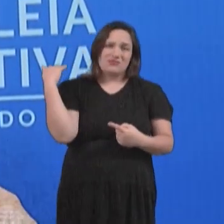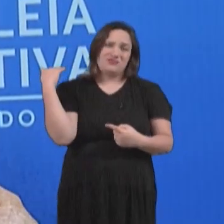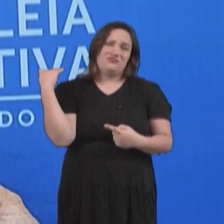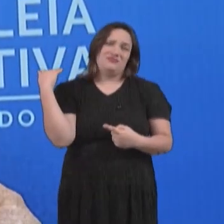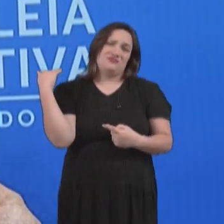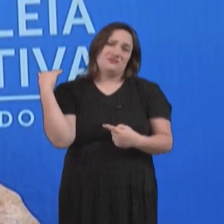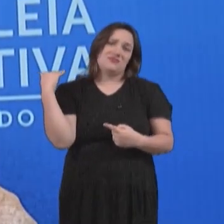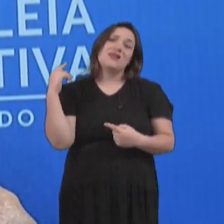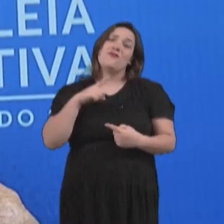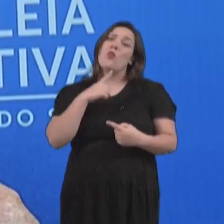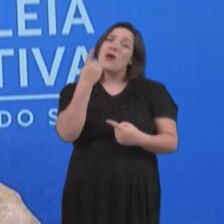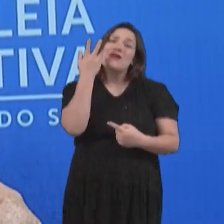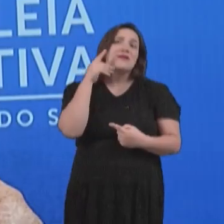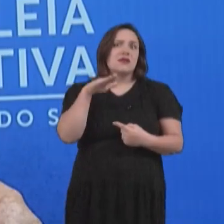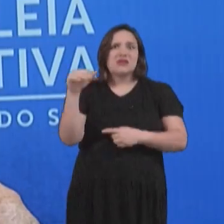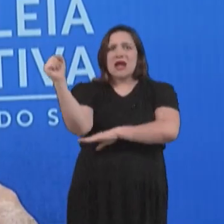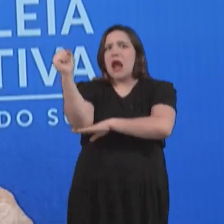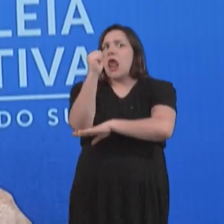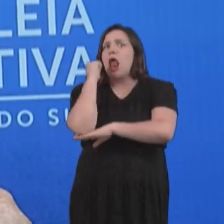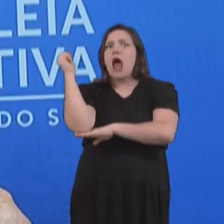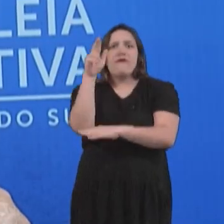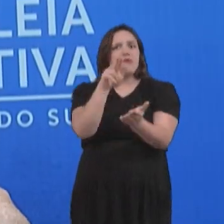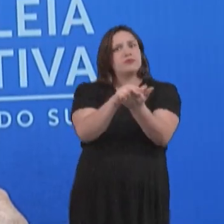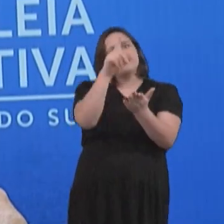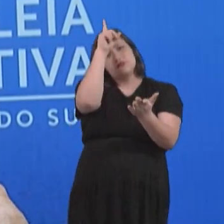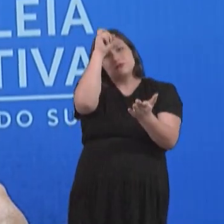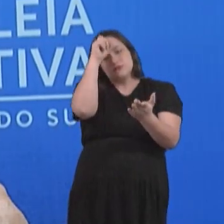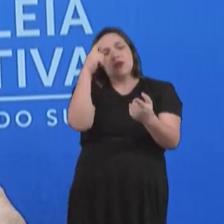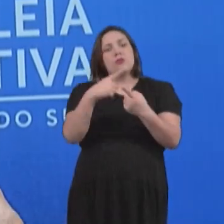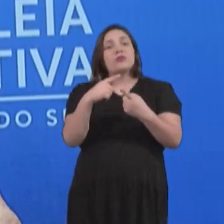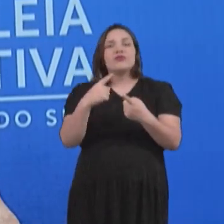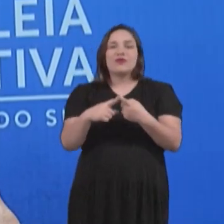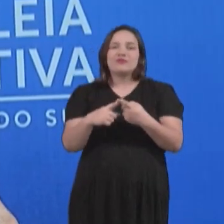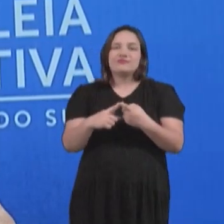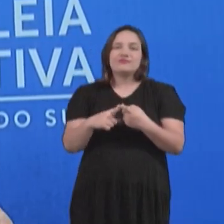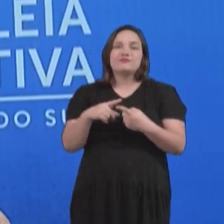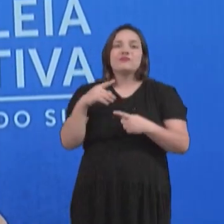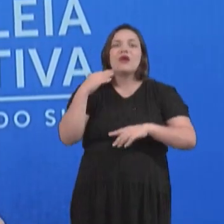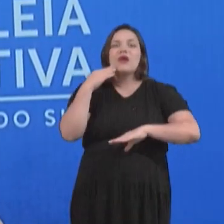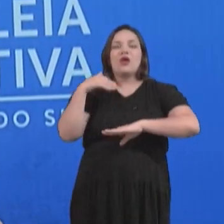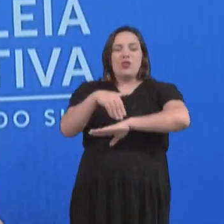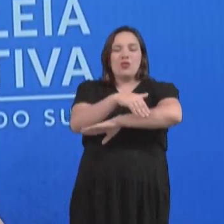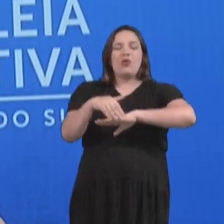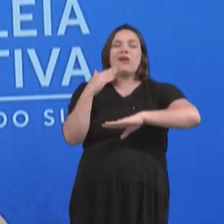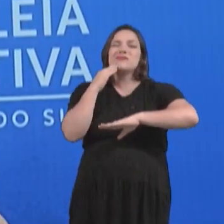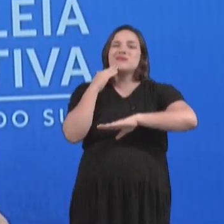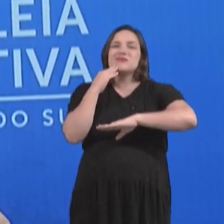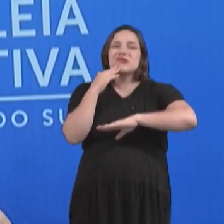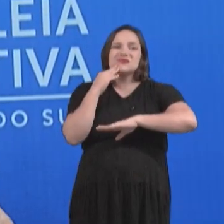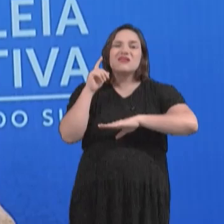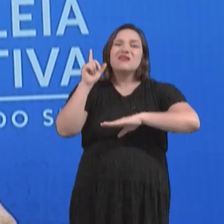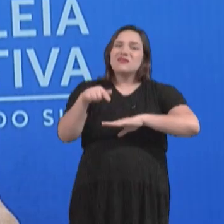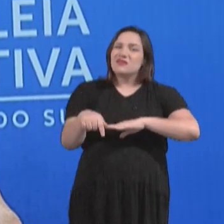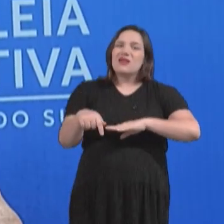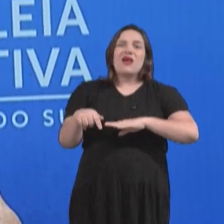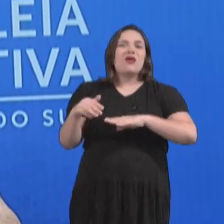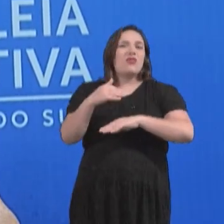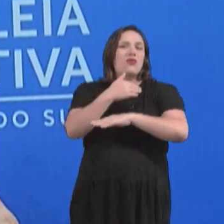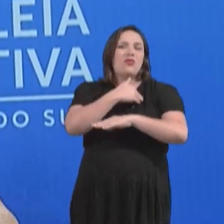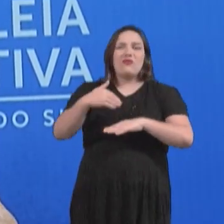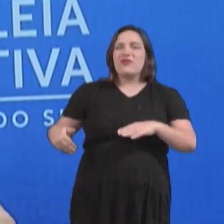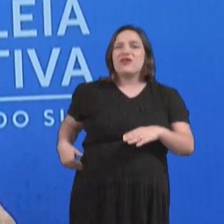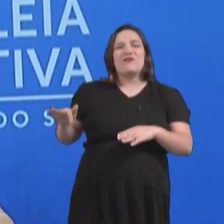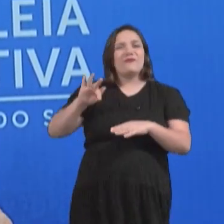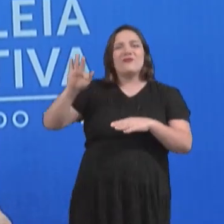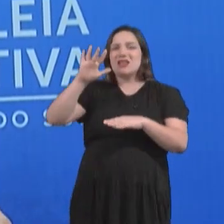criança em estado grave, não foi por acaso. Isso é fruto do sucateamento dos órgãos federais aqui no Mato Grosso do Sul. E o